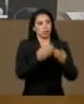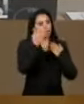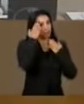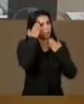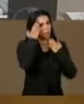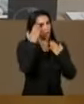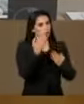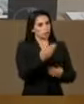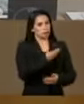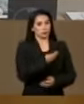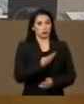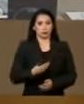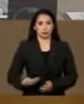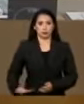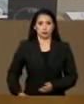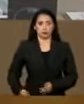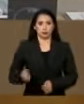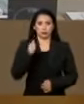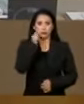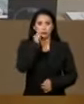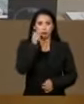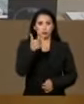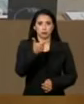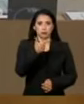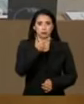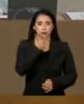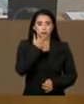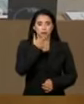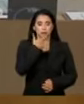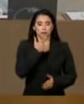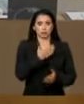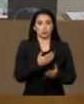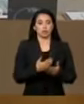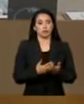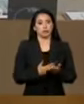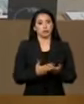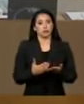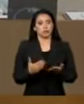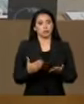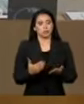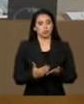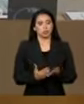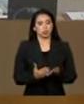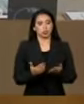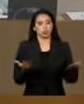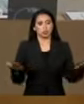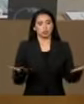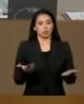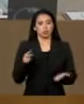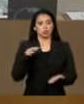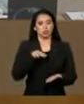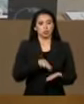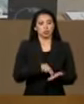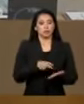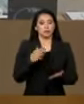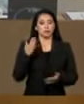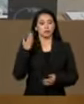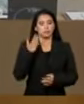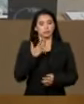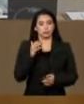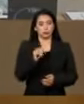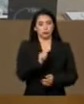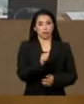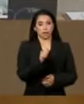Marco Aurélio. E iniciaremos para manifestação na ação declaratória de constitucionalidade